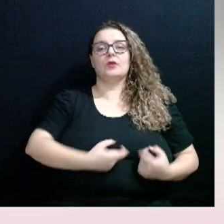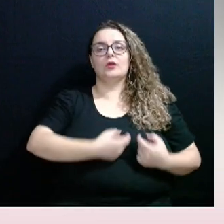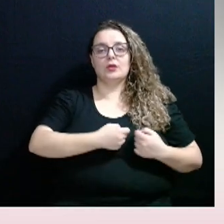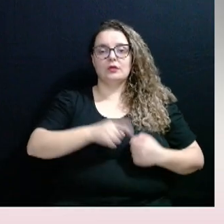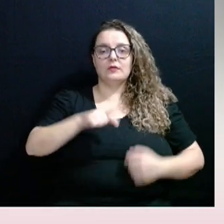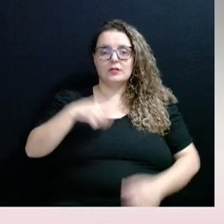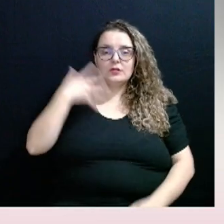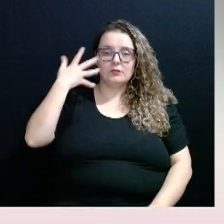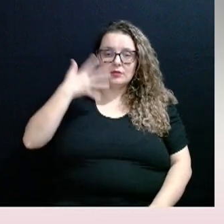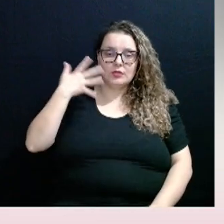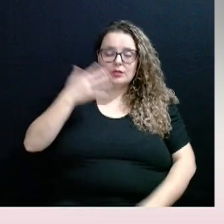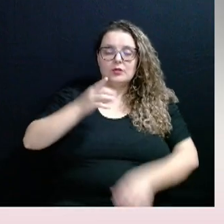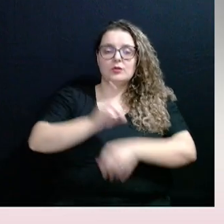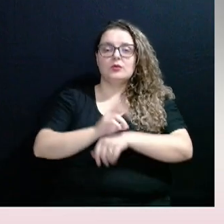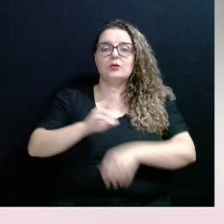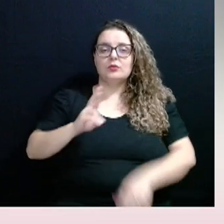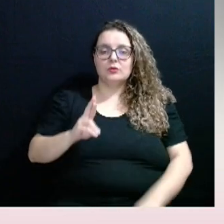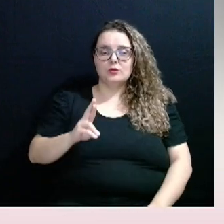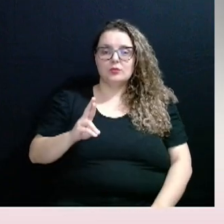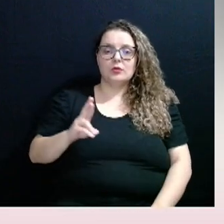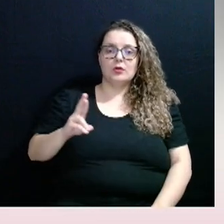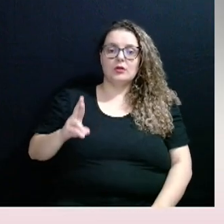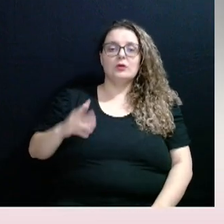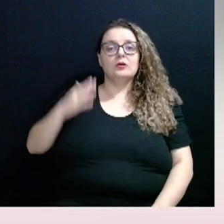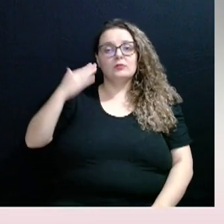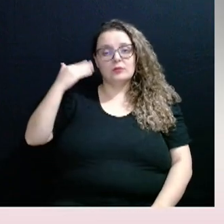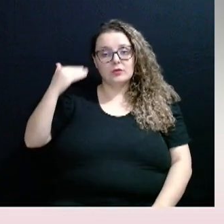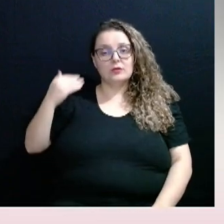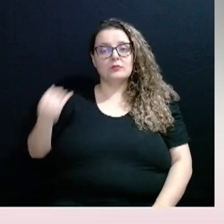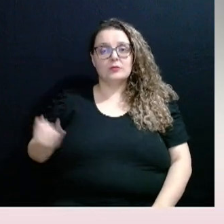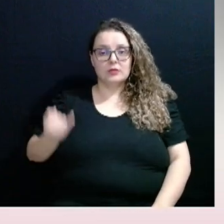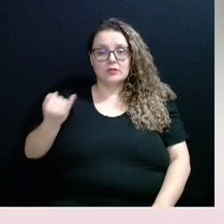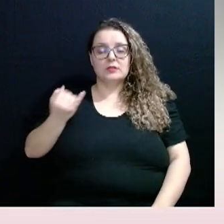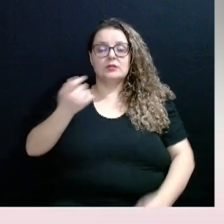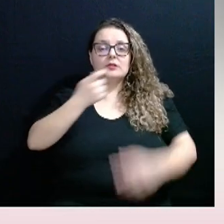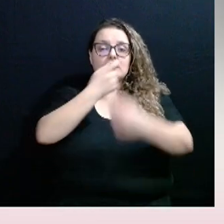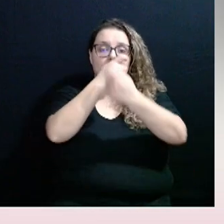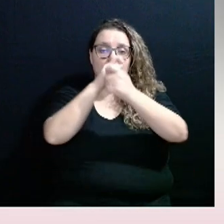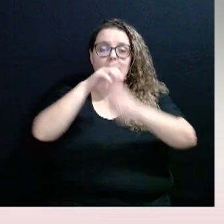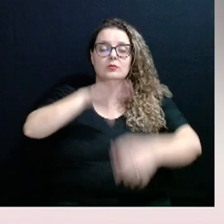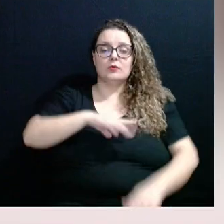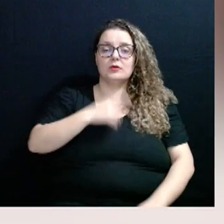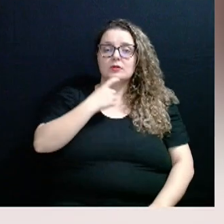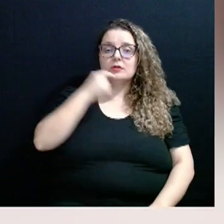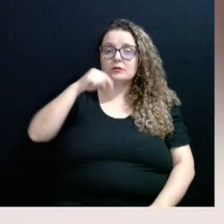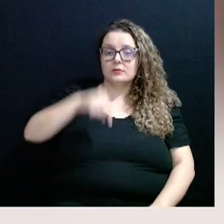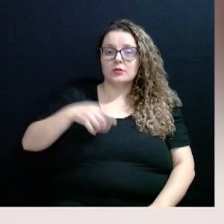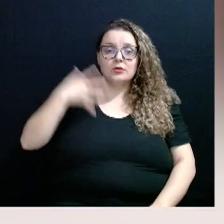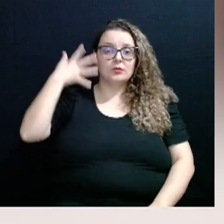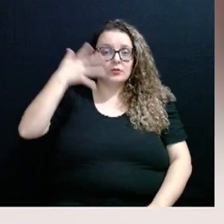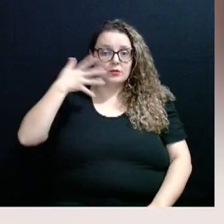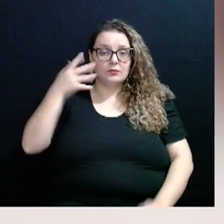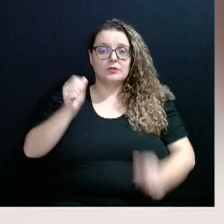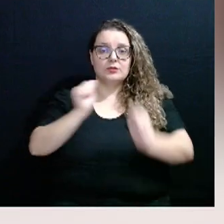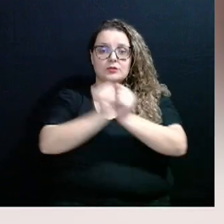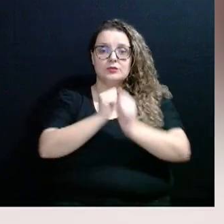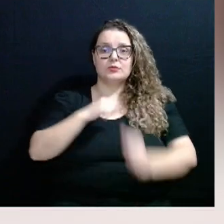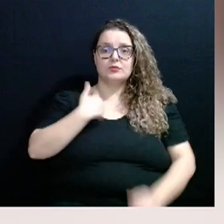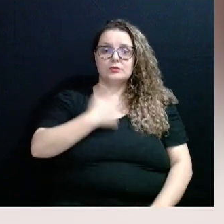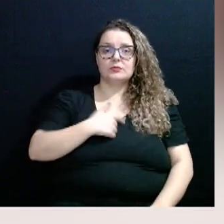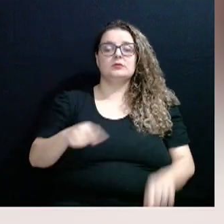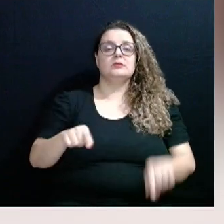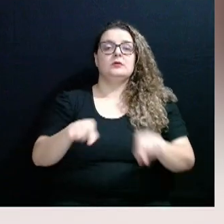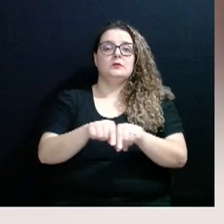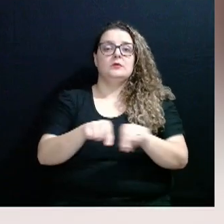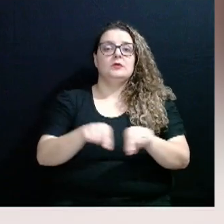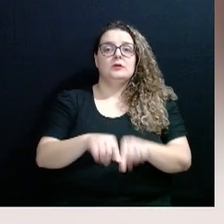doutora renomada da PUC, daqui de Campinas, que vai estar palestrando aqui com a gente. Vamos ter também uma vivência